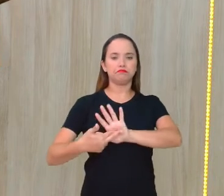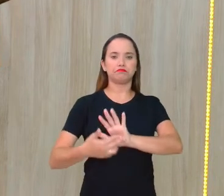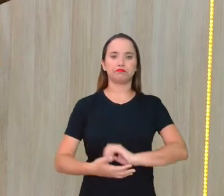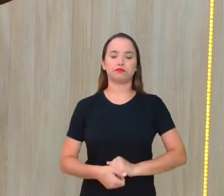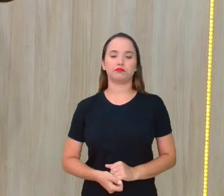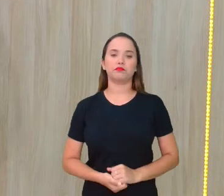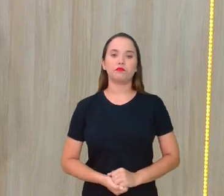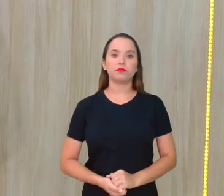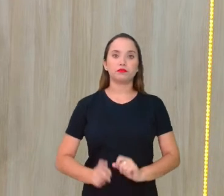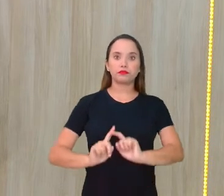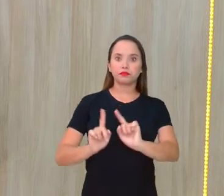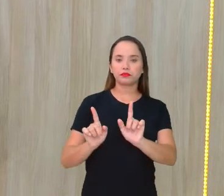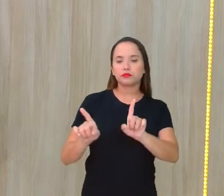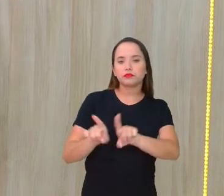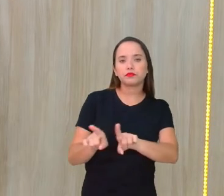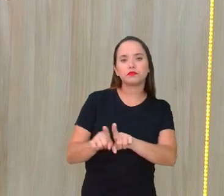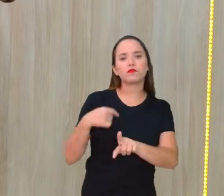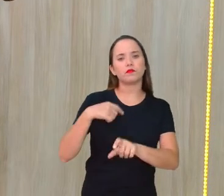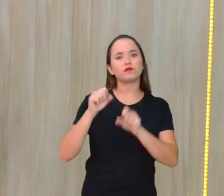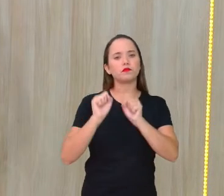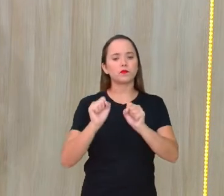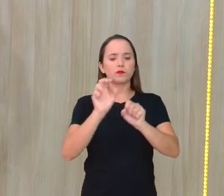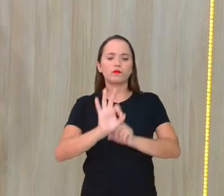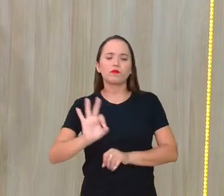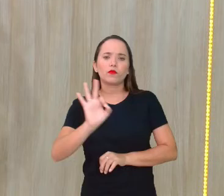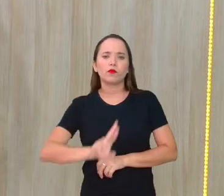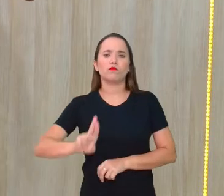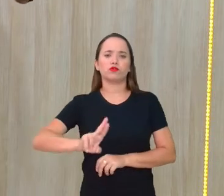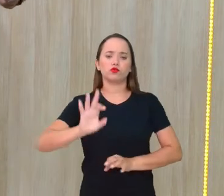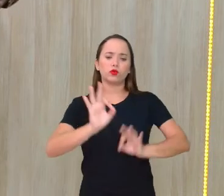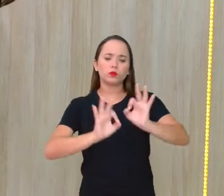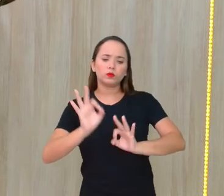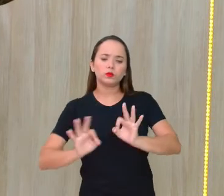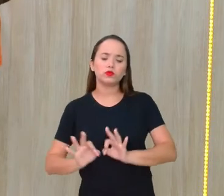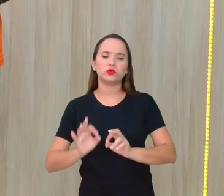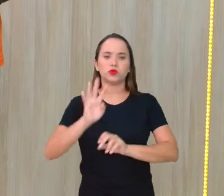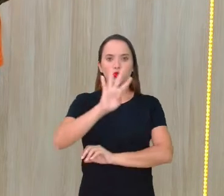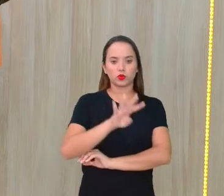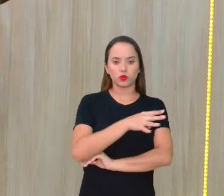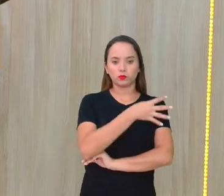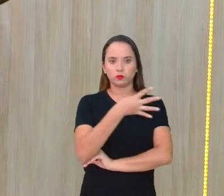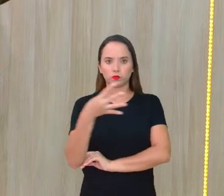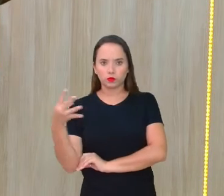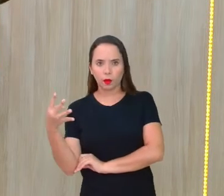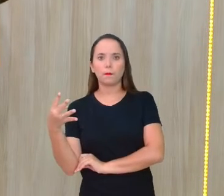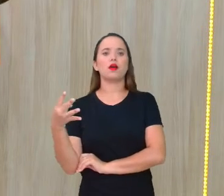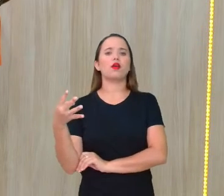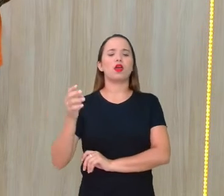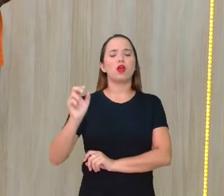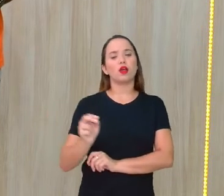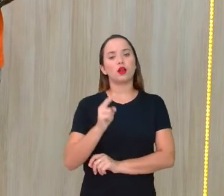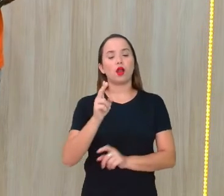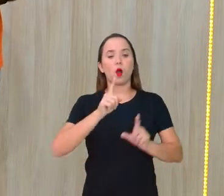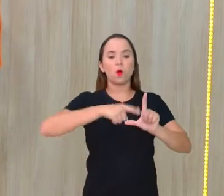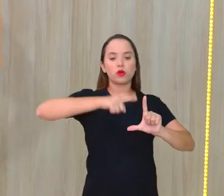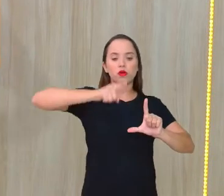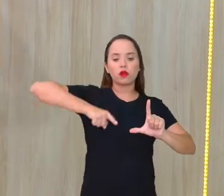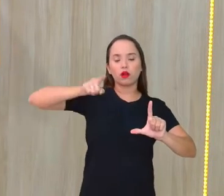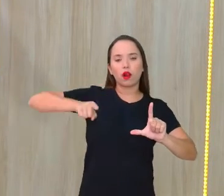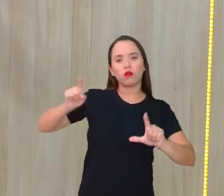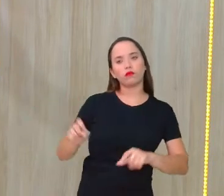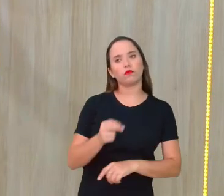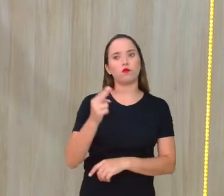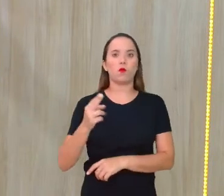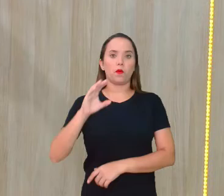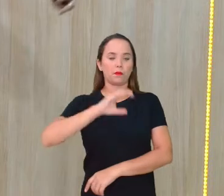uma representação organizada em gráficos, em tabelas. Eu posso escrever, ou seja, em língua portuguesa. Posso